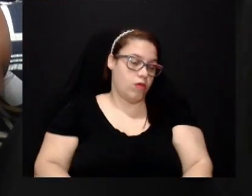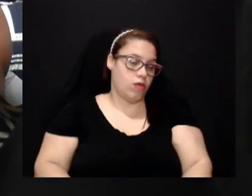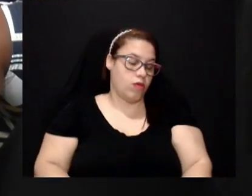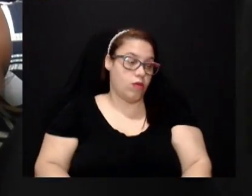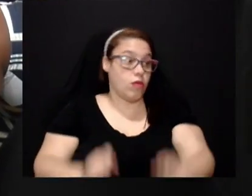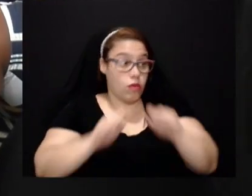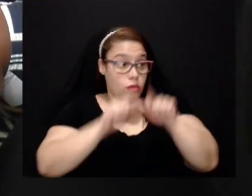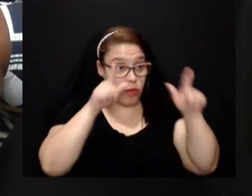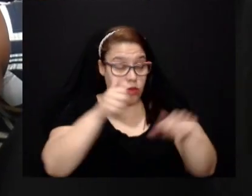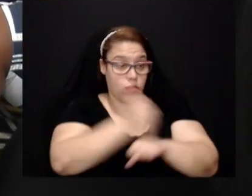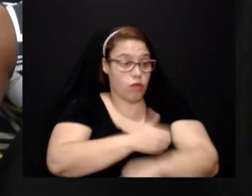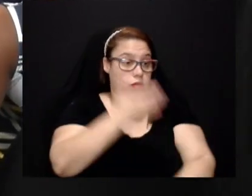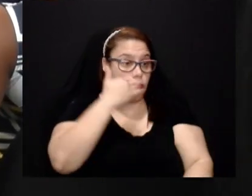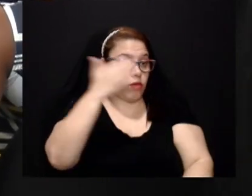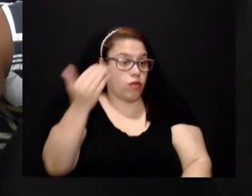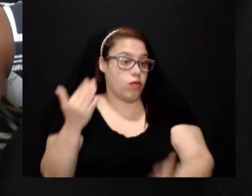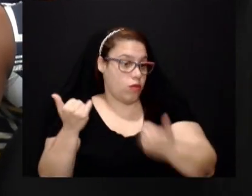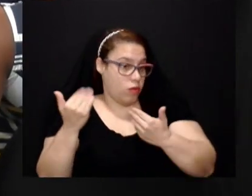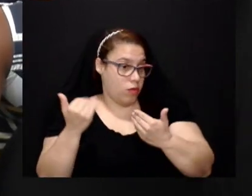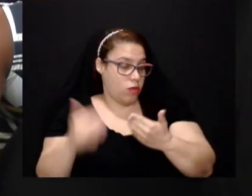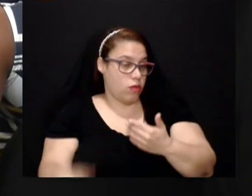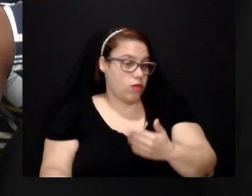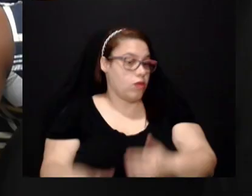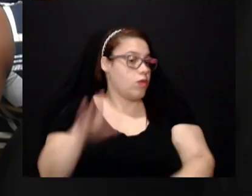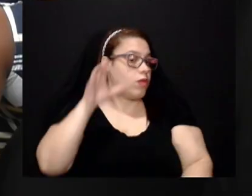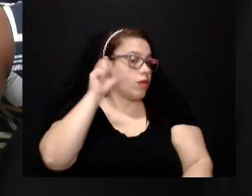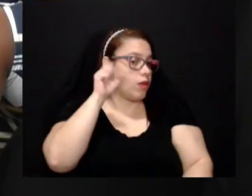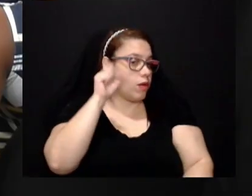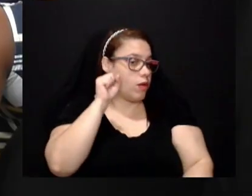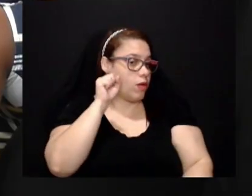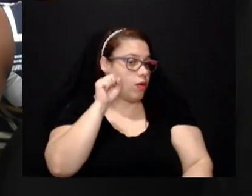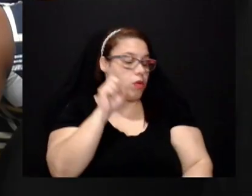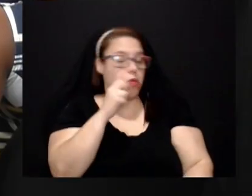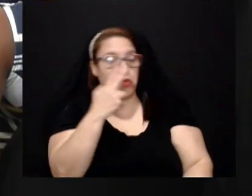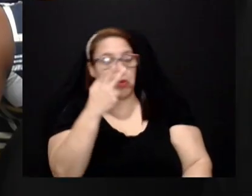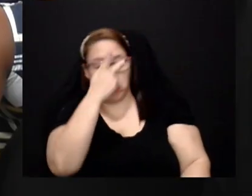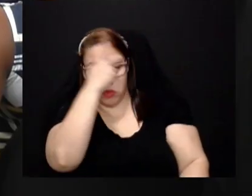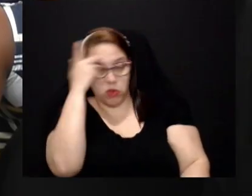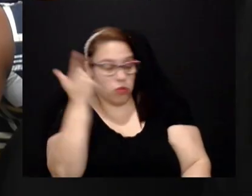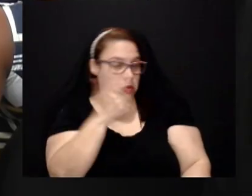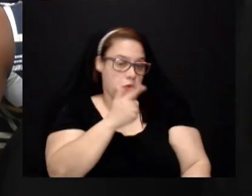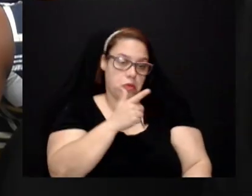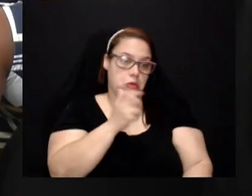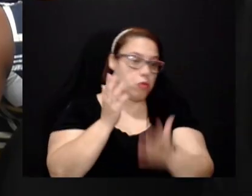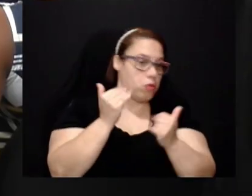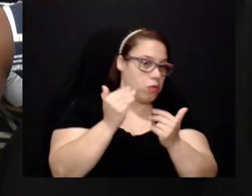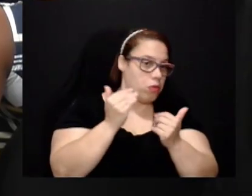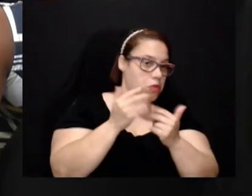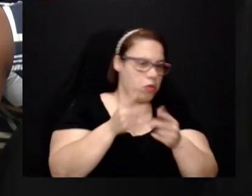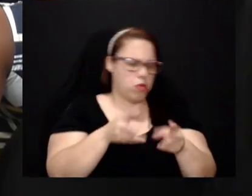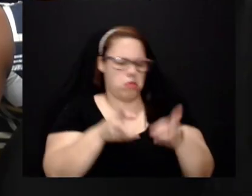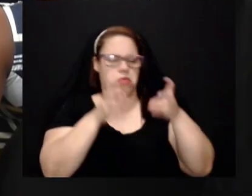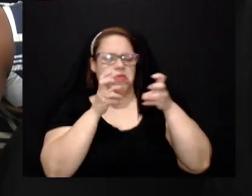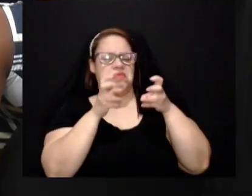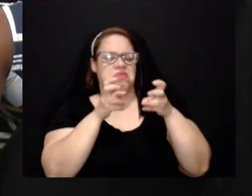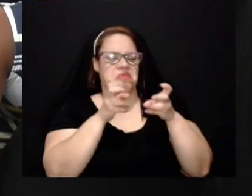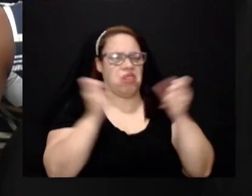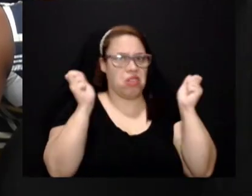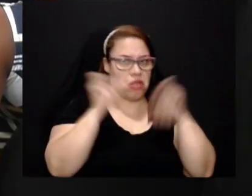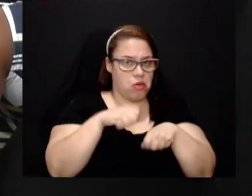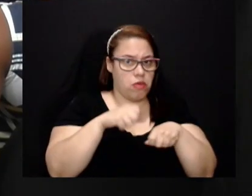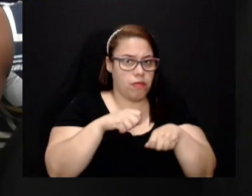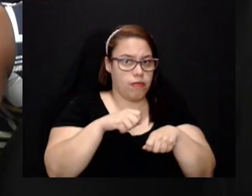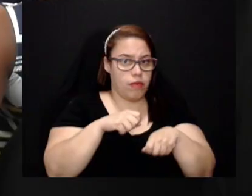inspirarem os jovens que nos ouvem, ou mesmo aquelas pessoas que não são jovens, né, e que não enxergam, de repente, essa possibilidade. Indo para a